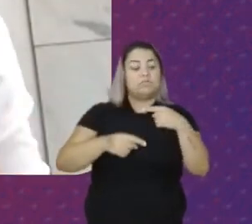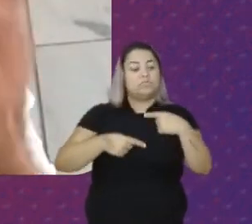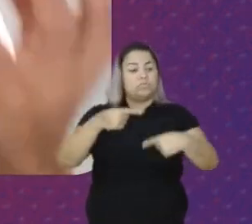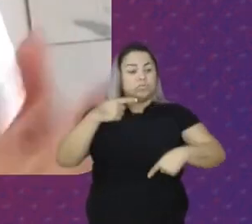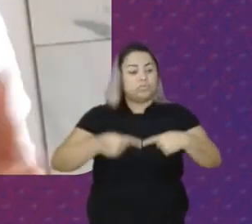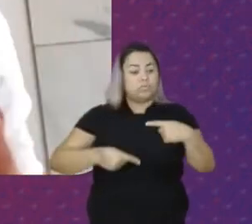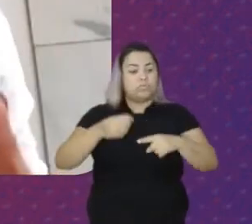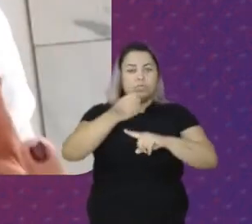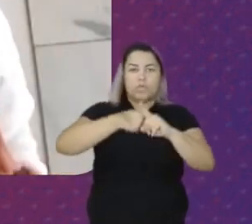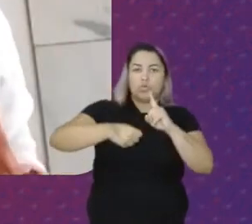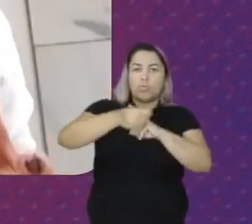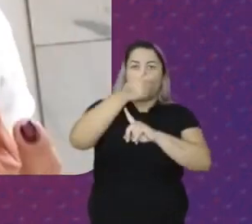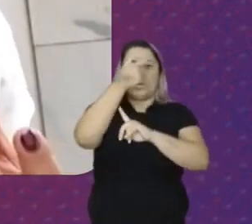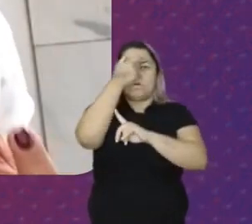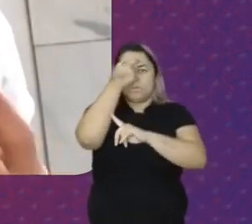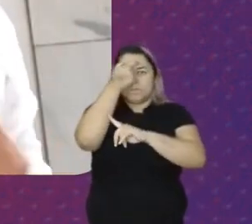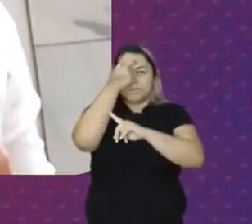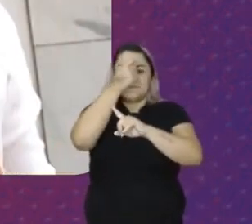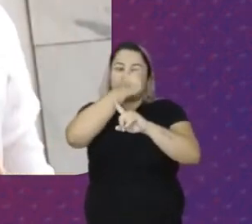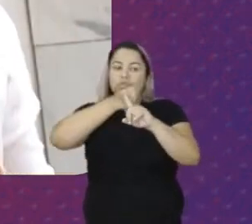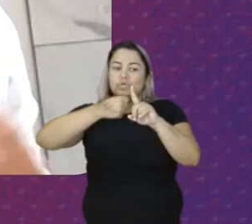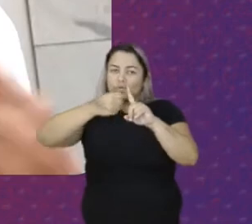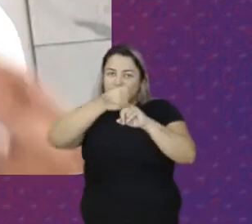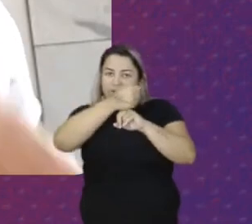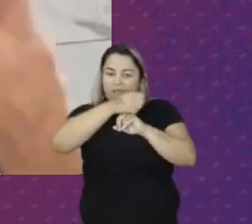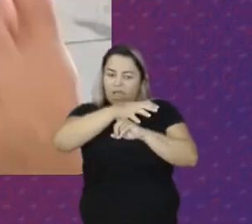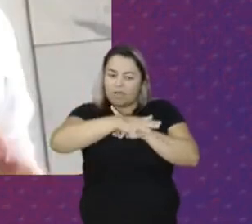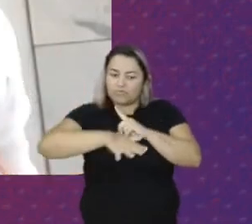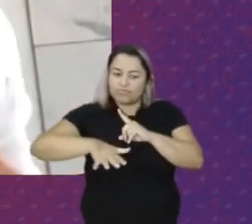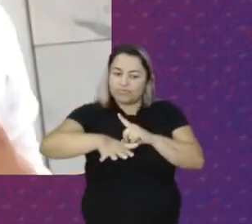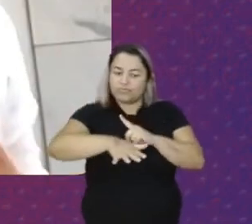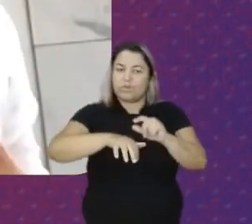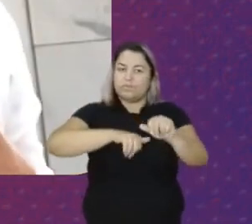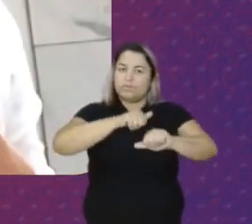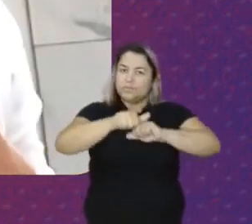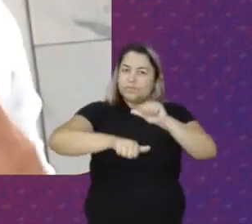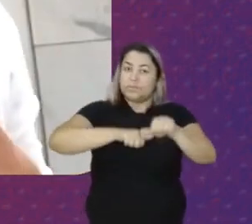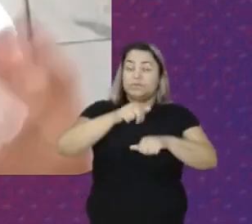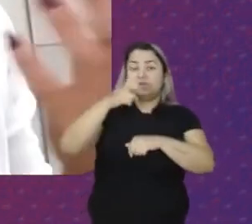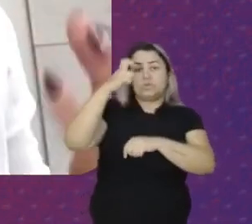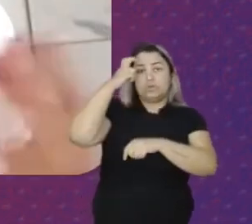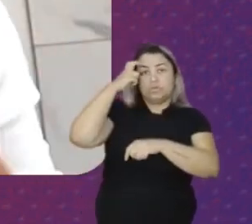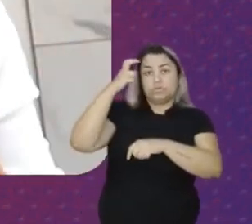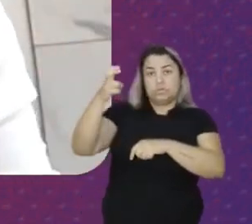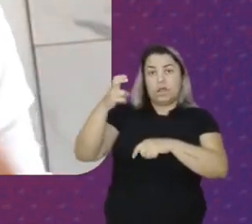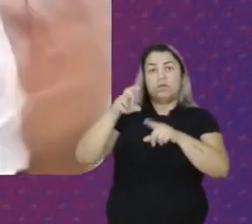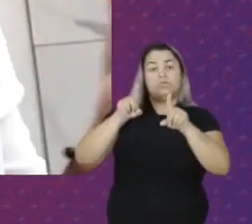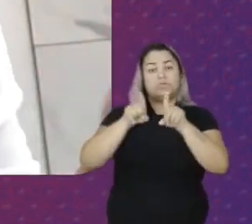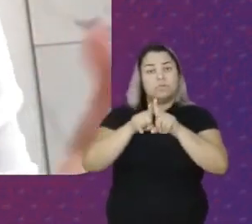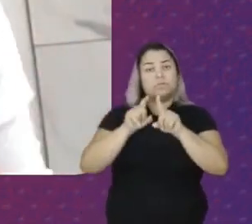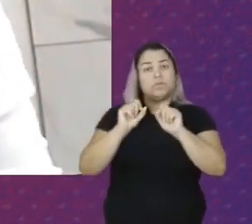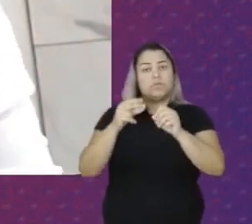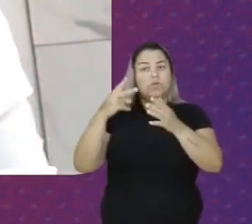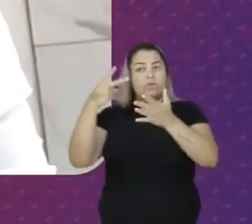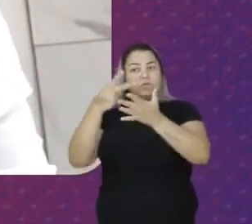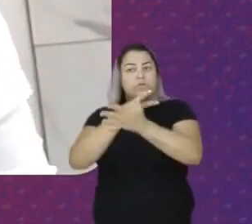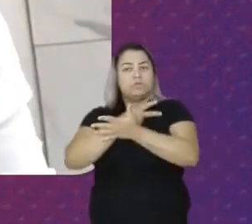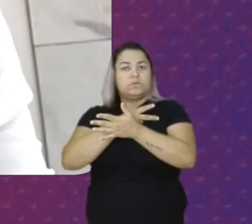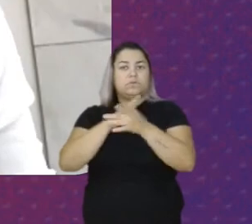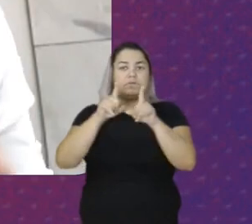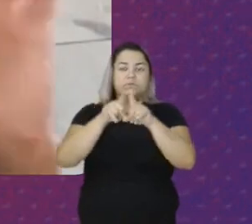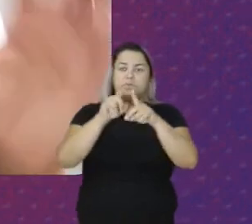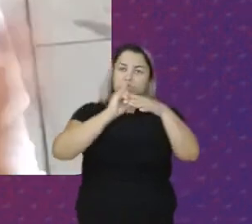social, né, de uma consciência social, de uma mudança cultural que tem que perpassar toda